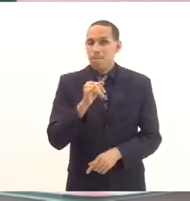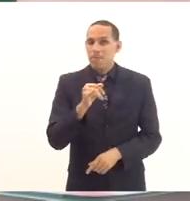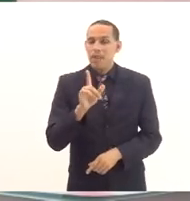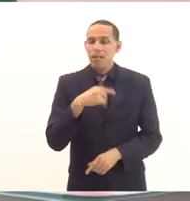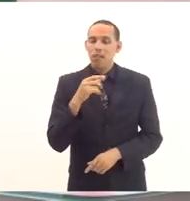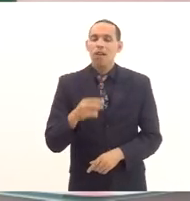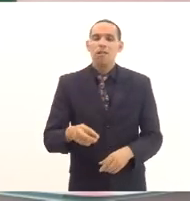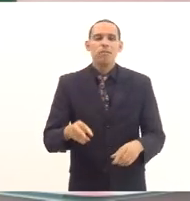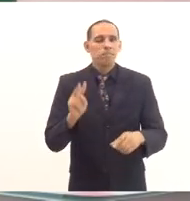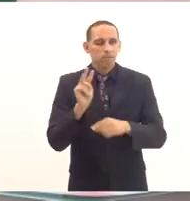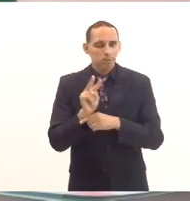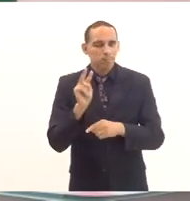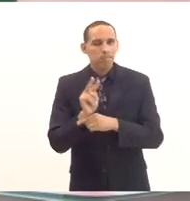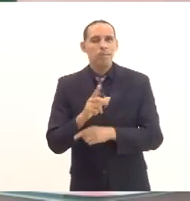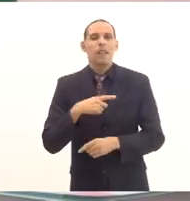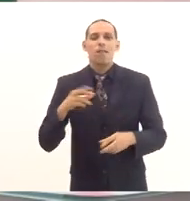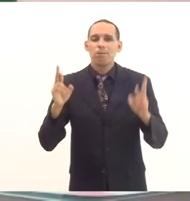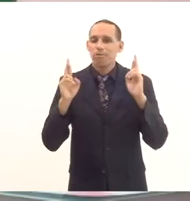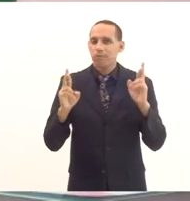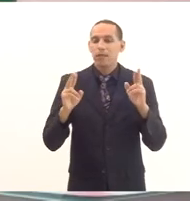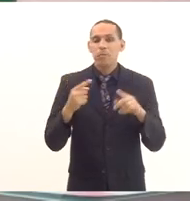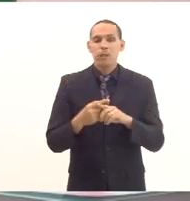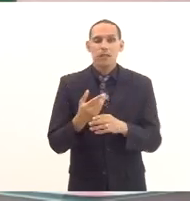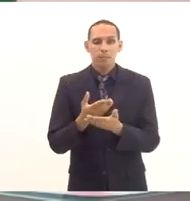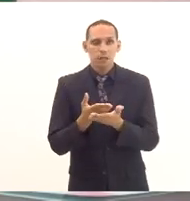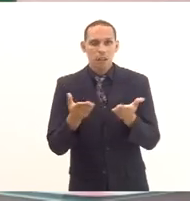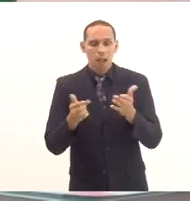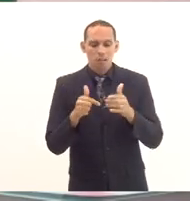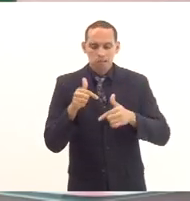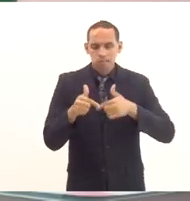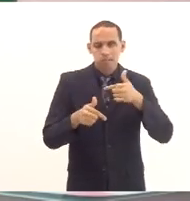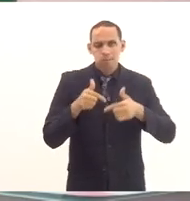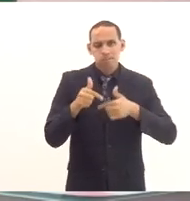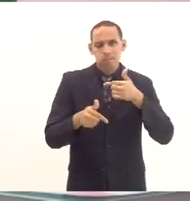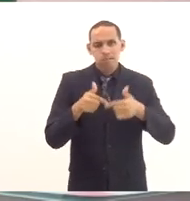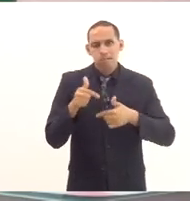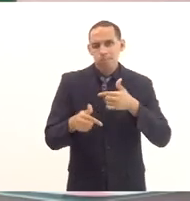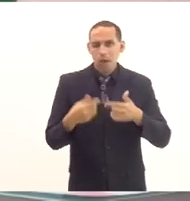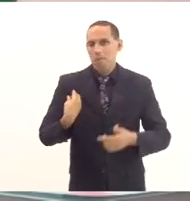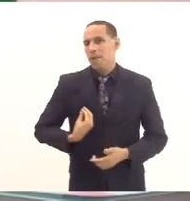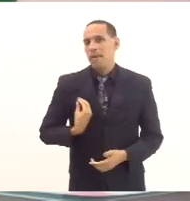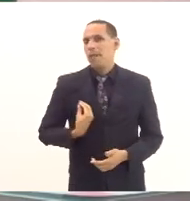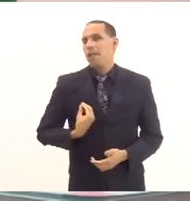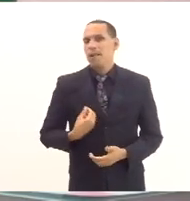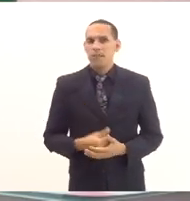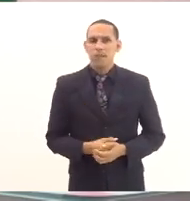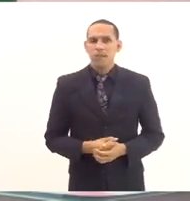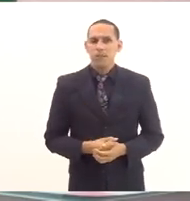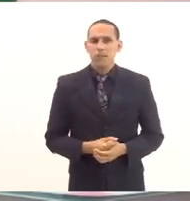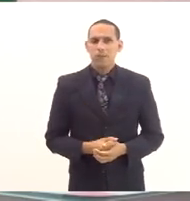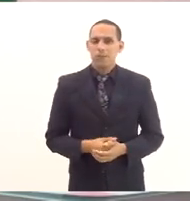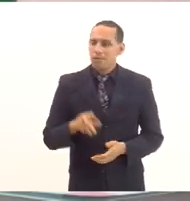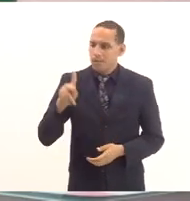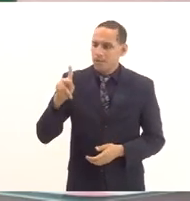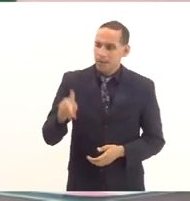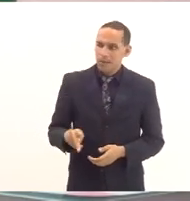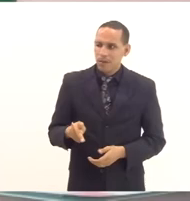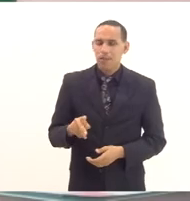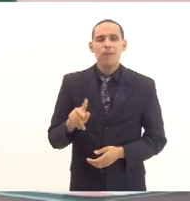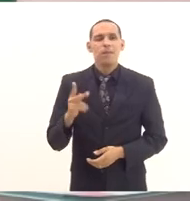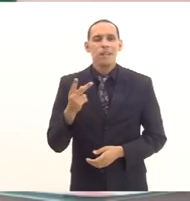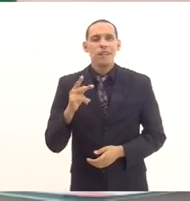esperança porque com atuação de vossa excelência aqui preferi Presidente